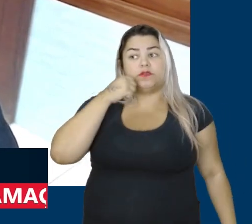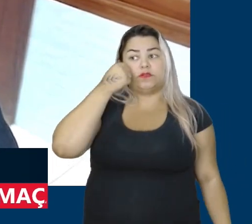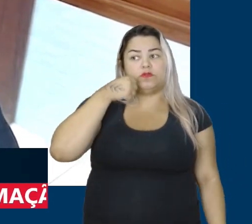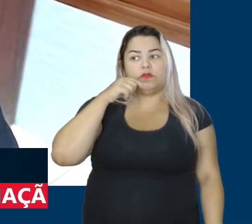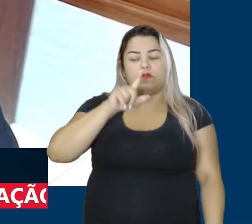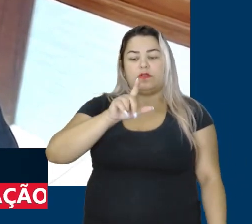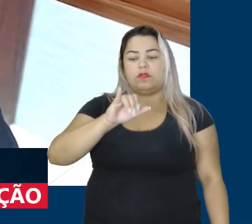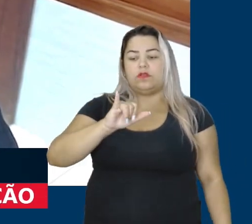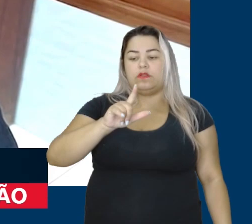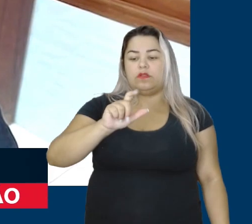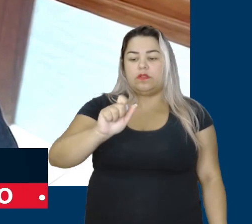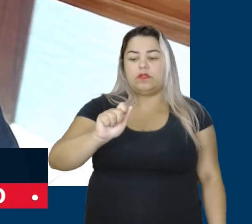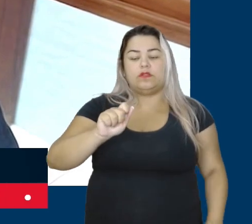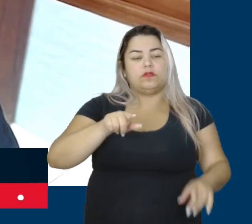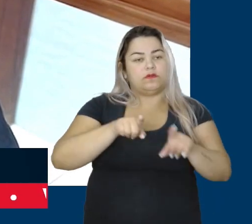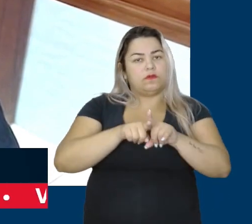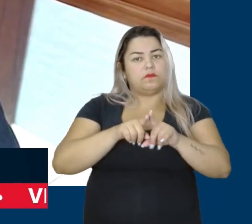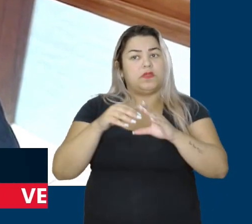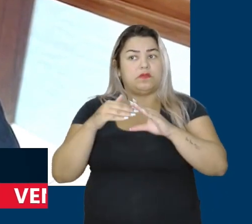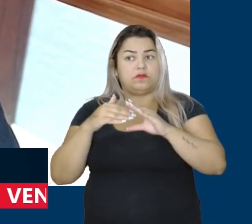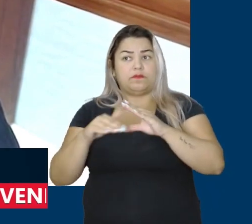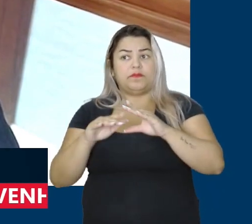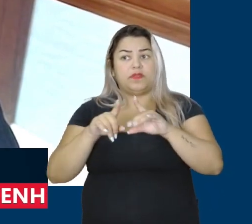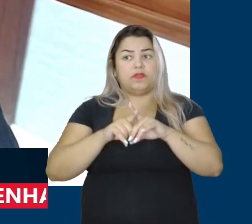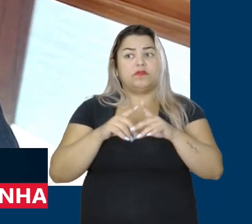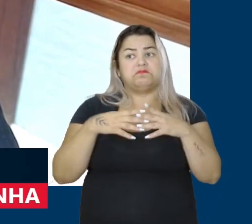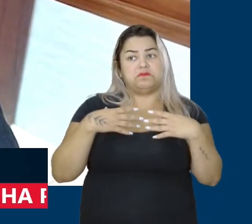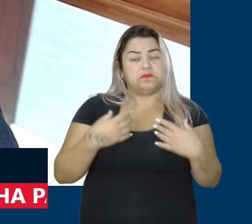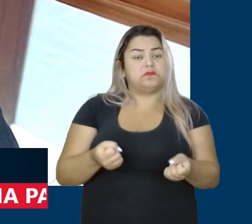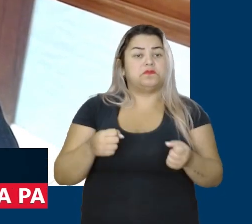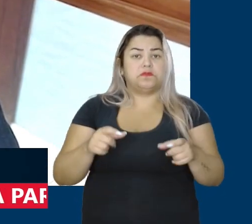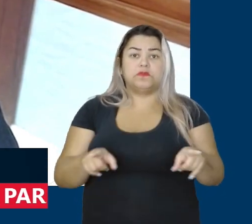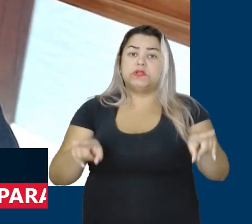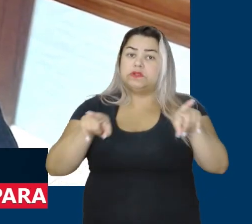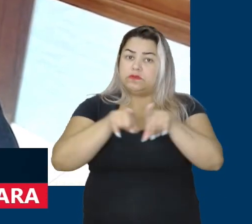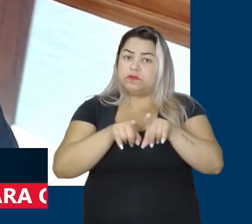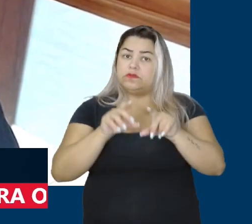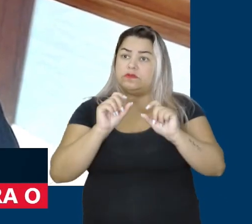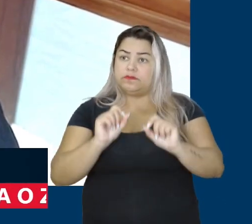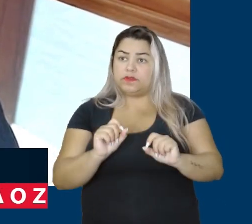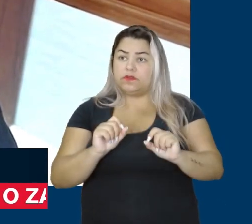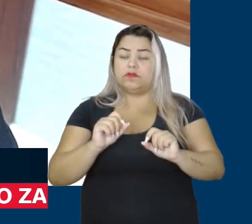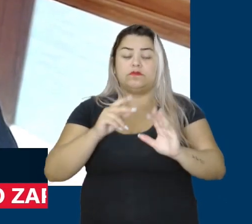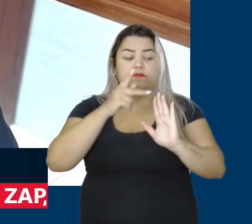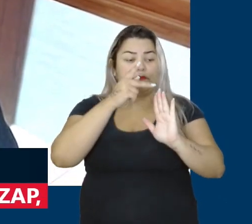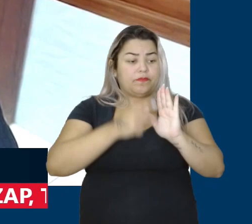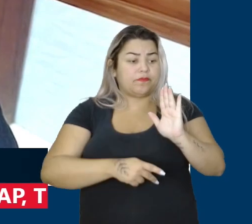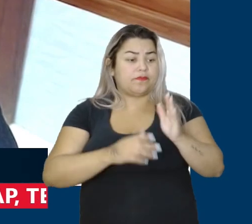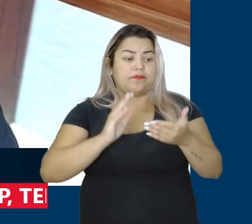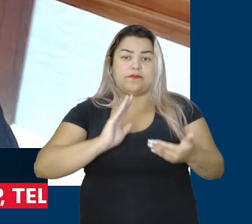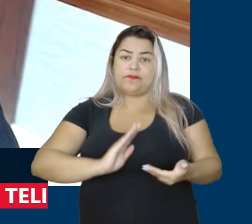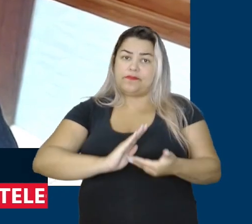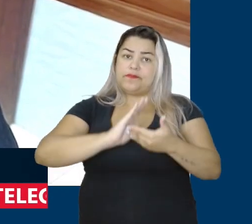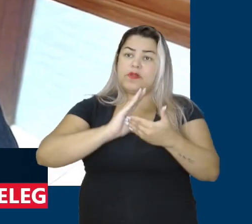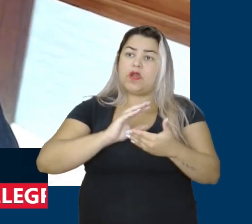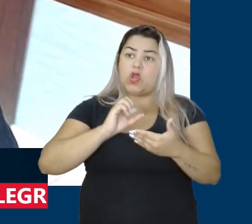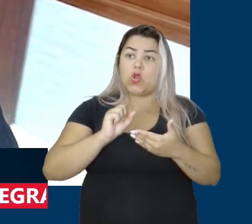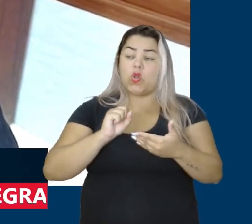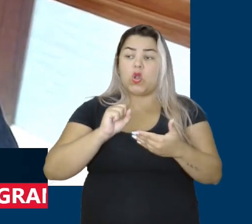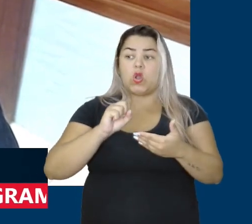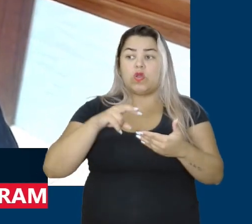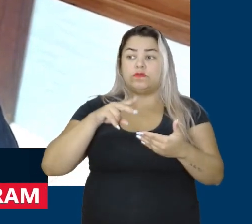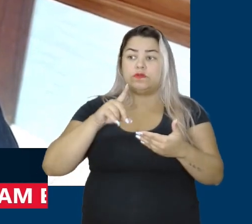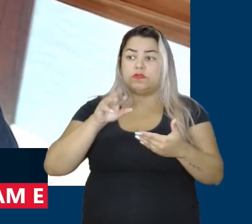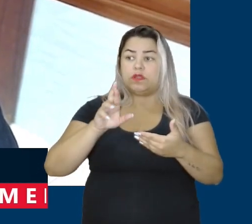está esperando, com o encaminhamento, e queremos construir em parceria, claro, tanto o projeto da Câmara quanto do Senado, com o